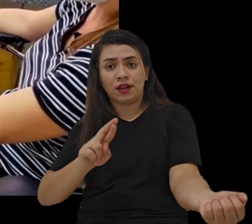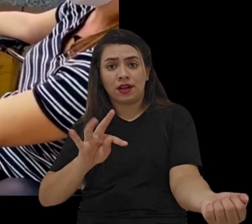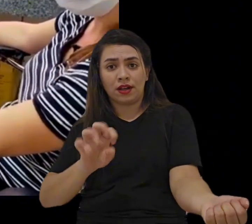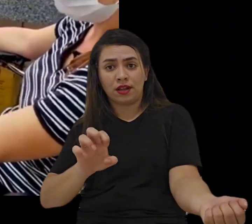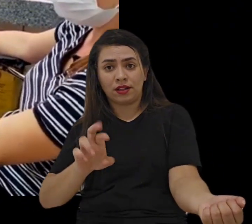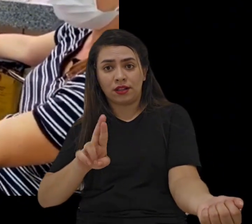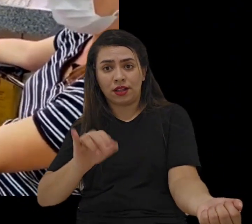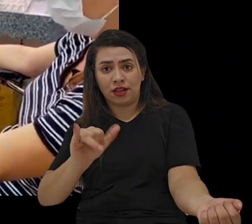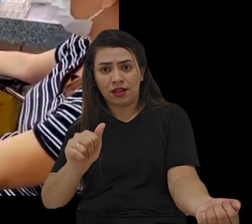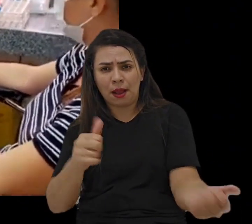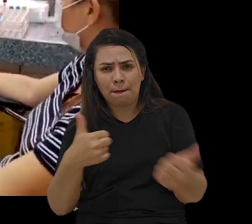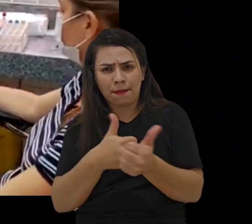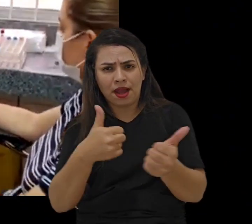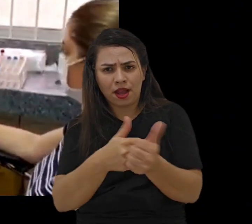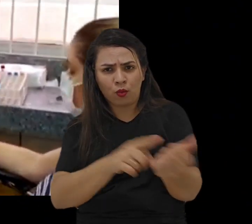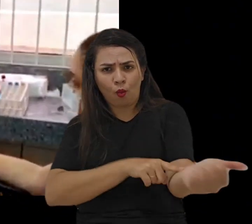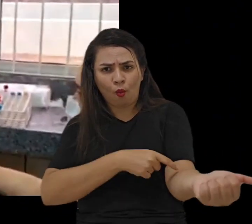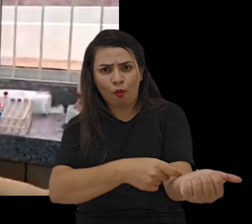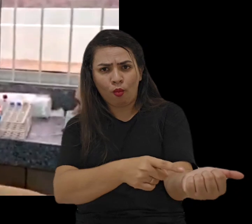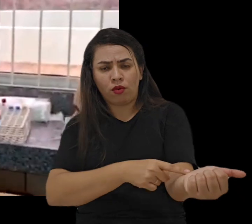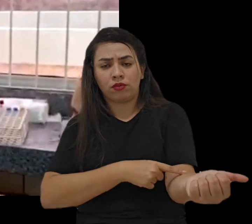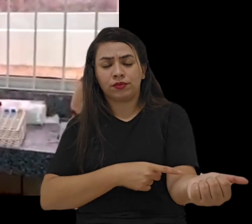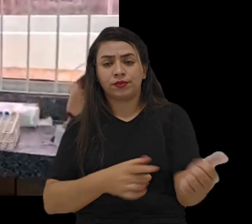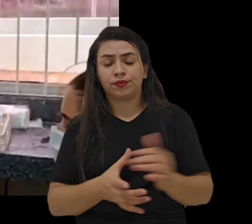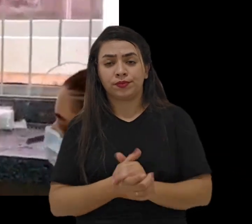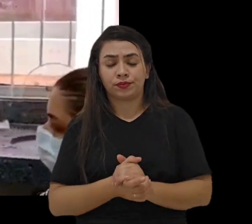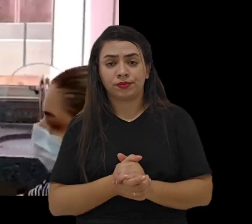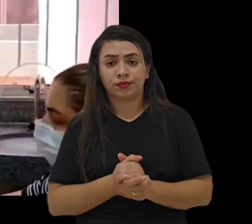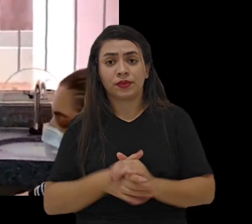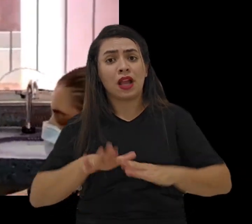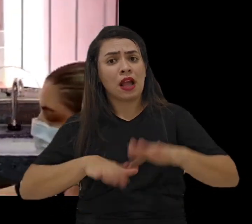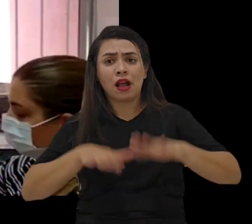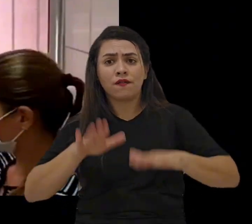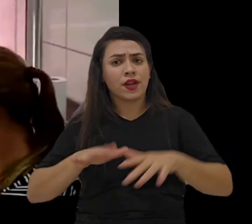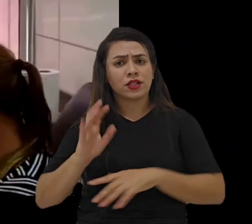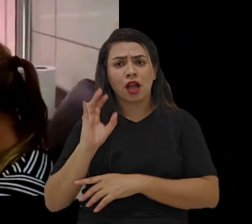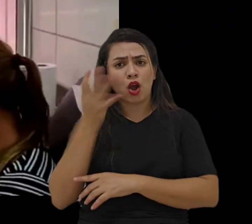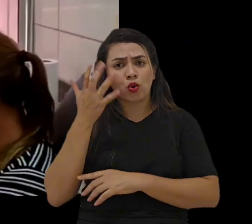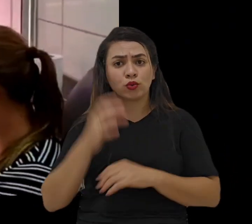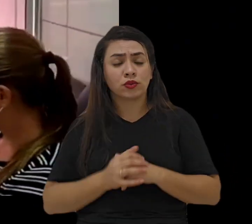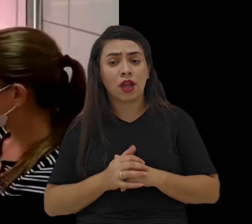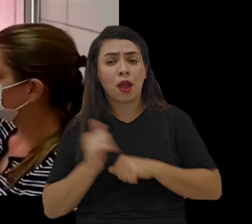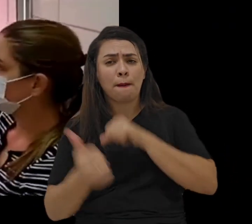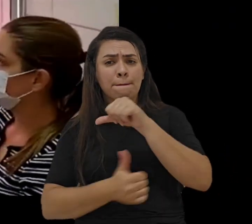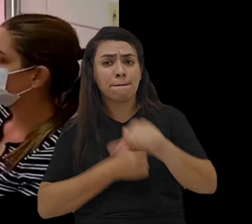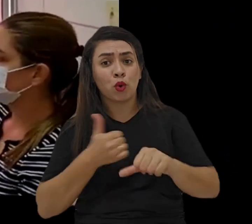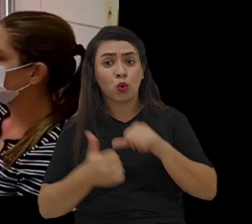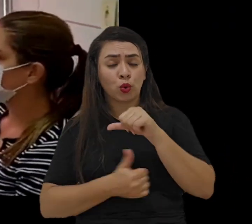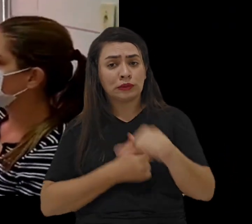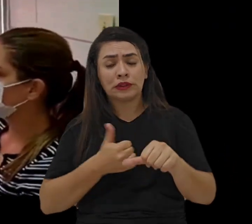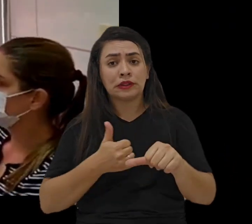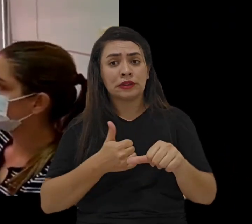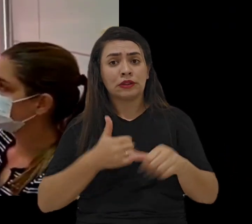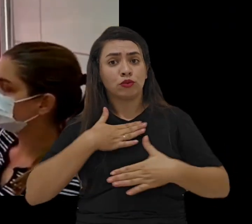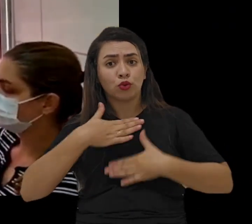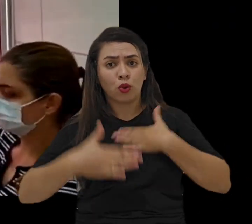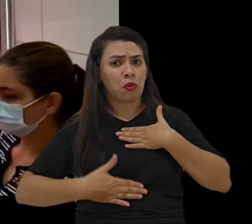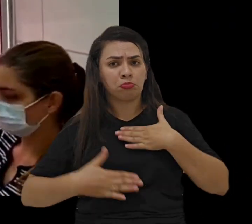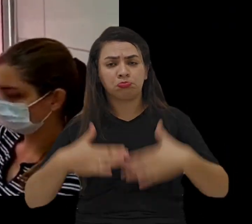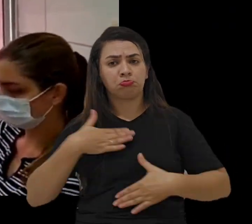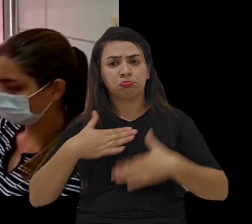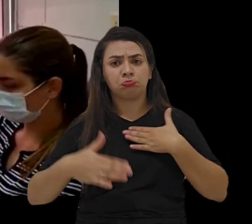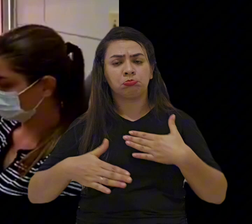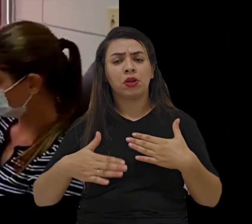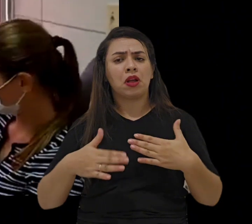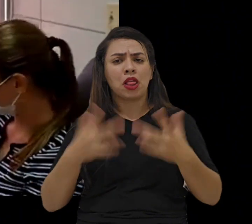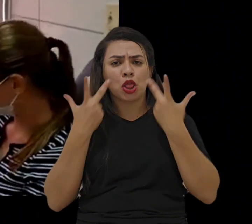anatômicas, tá? Então acontece às vezes você chegar, por exemplo, para coletar um sangue arterial, sangue venoso, e às vezes não vem o